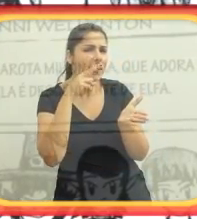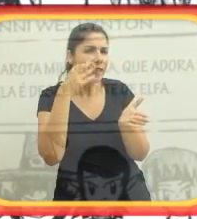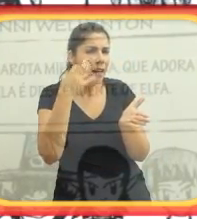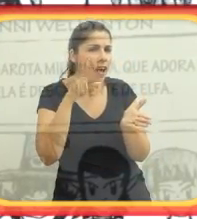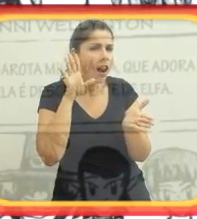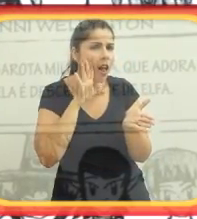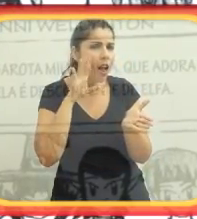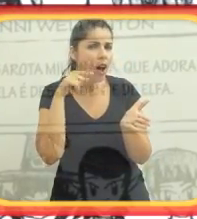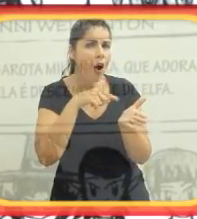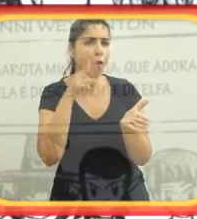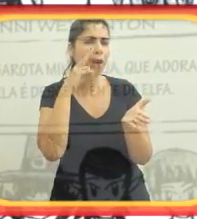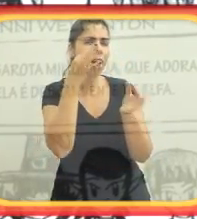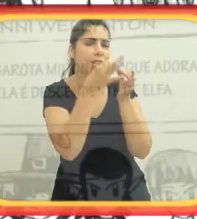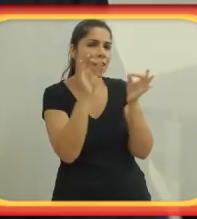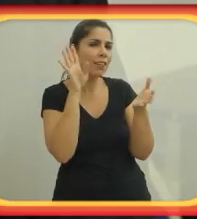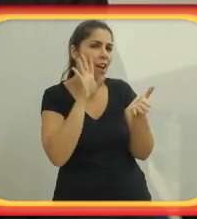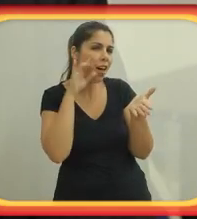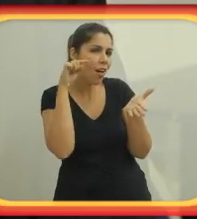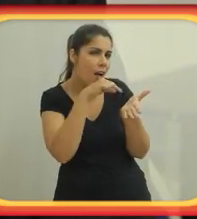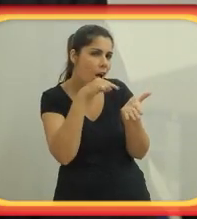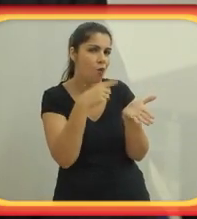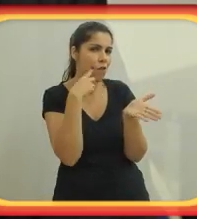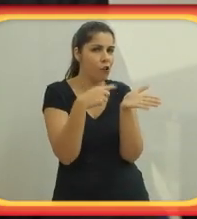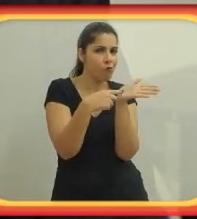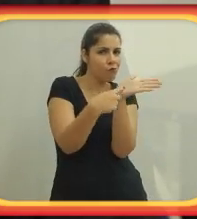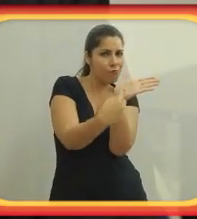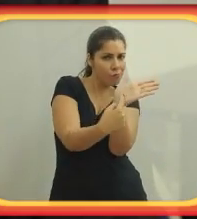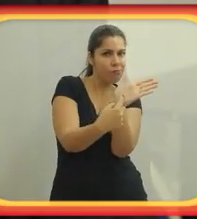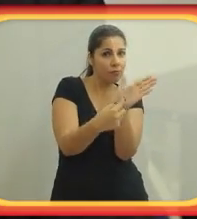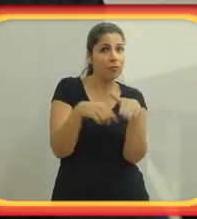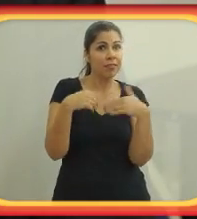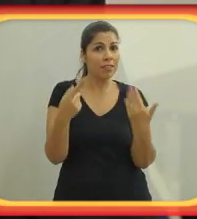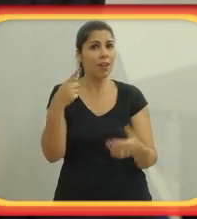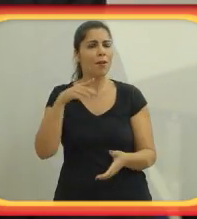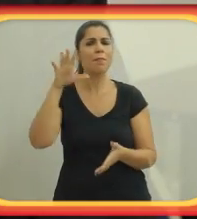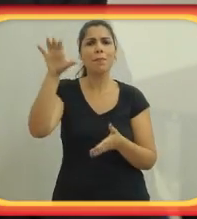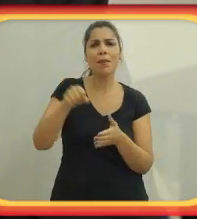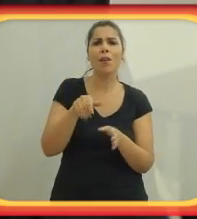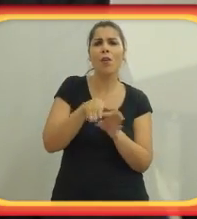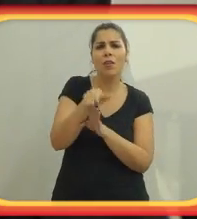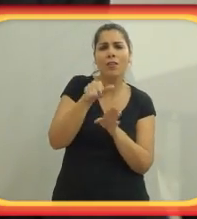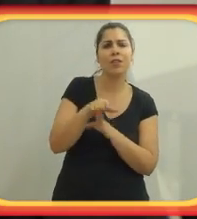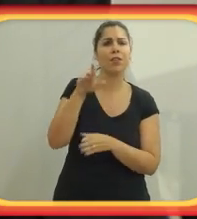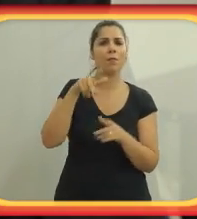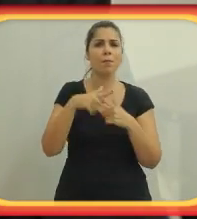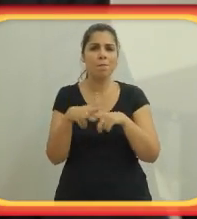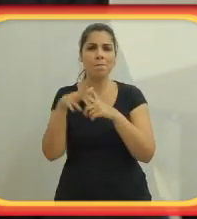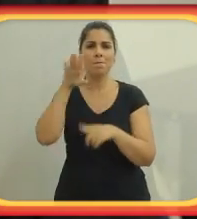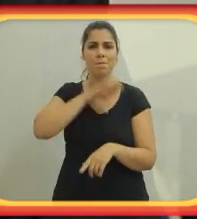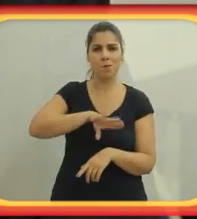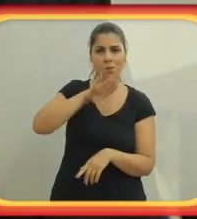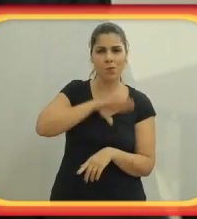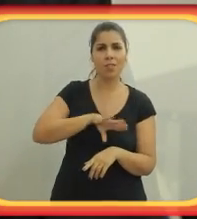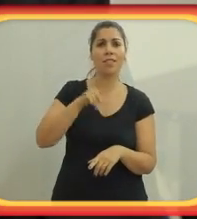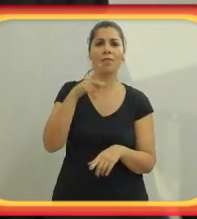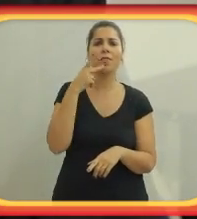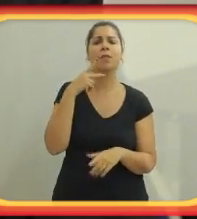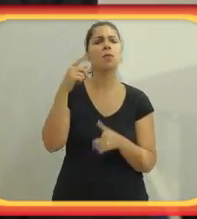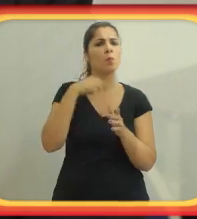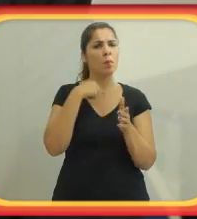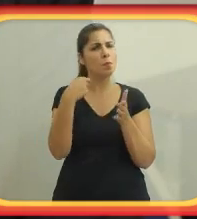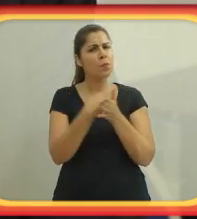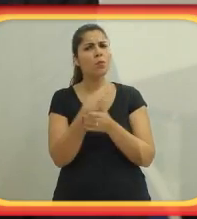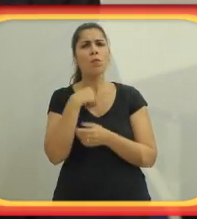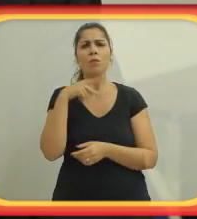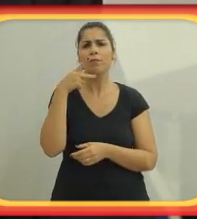numa vez. E muitas das histórias ela chegava e perguntava: tia Márcia, dá uma olhada aqui, vê se está legal, se a frase